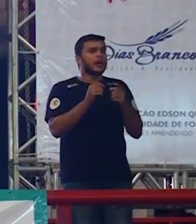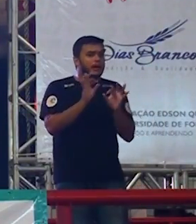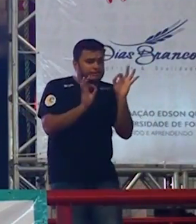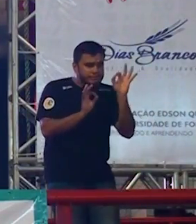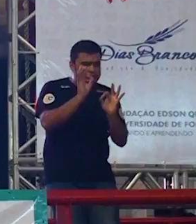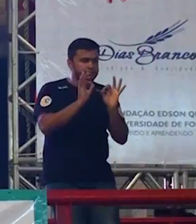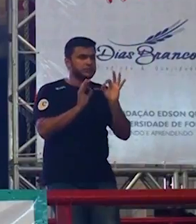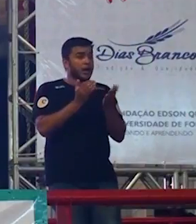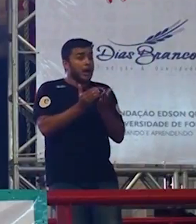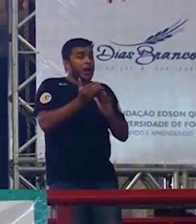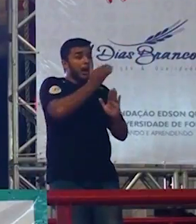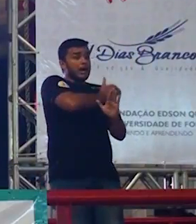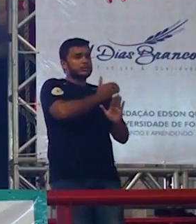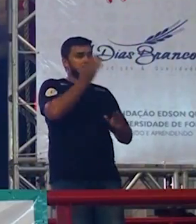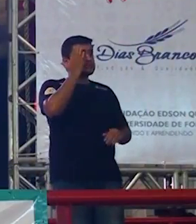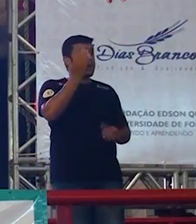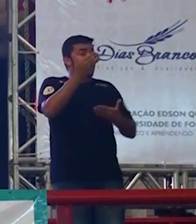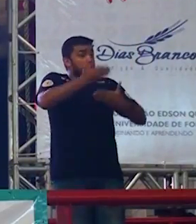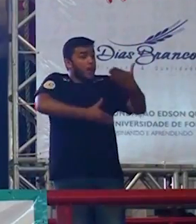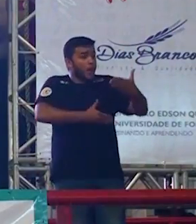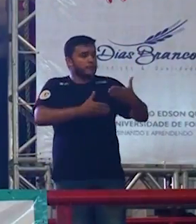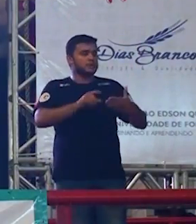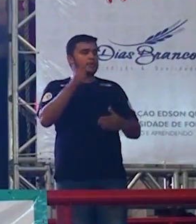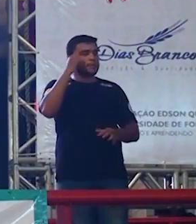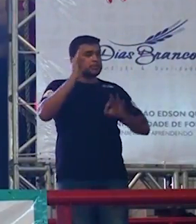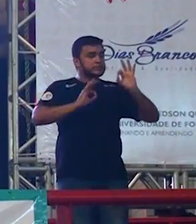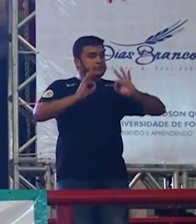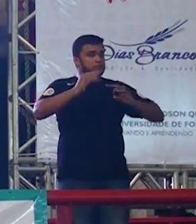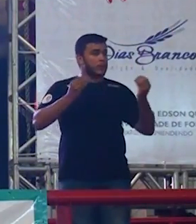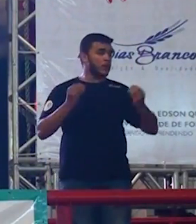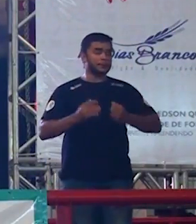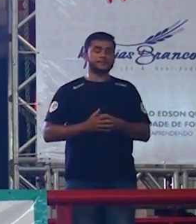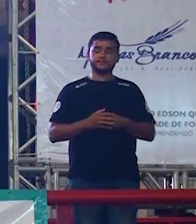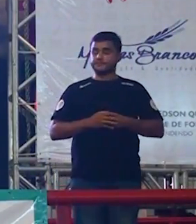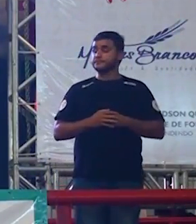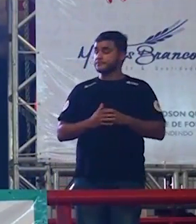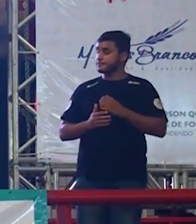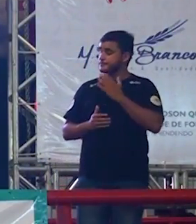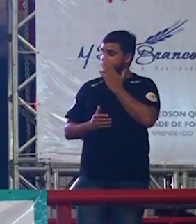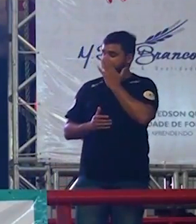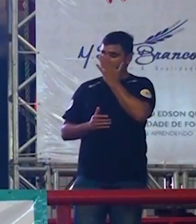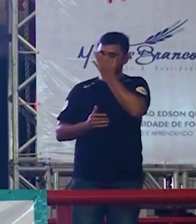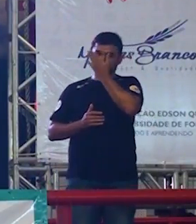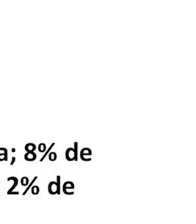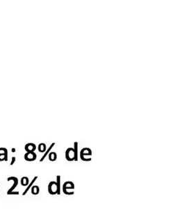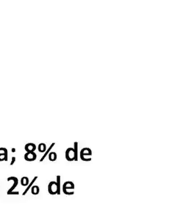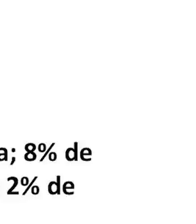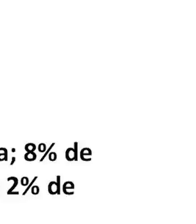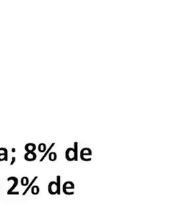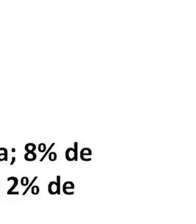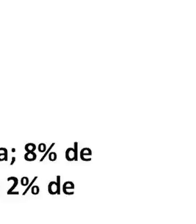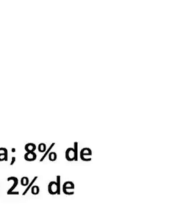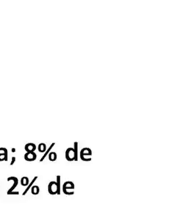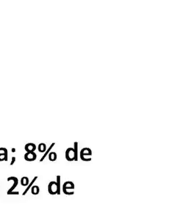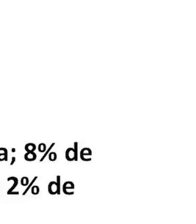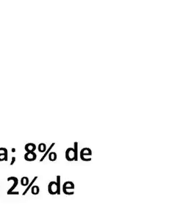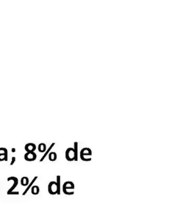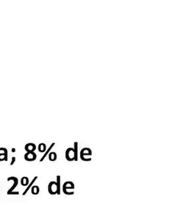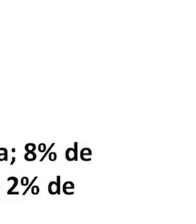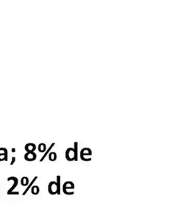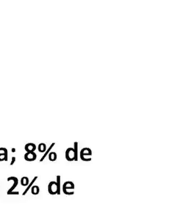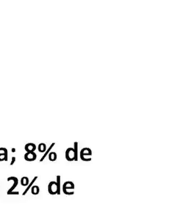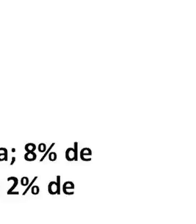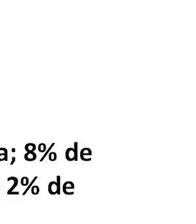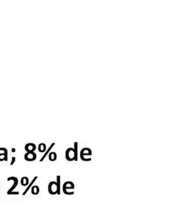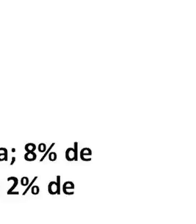da prova, no dia da prova, vamos lá. Então, o cérebro de um adulto, pessoal, tem em torno de